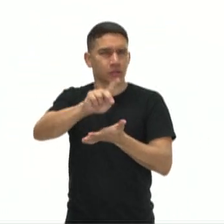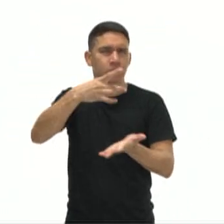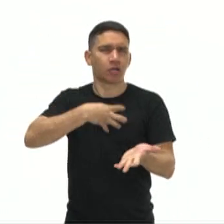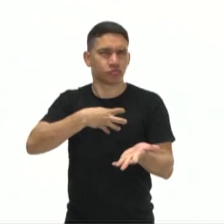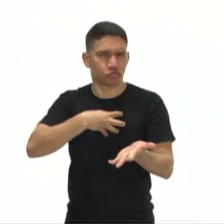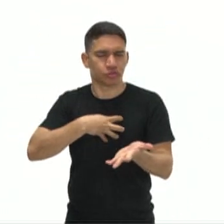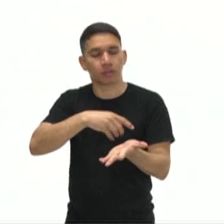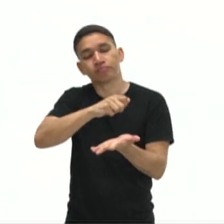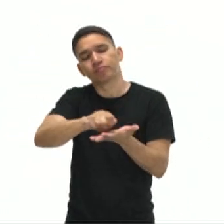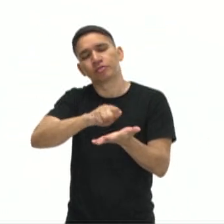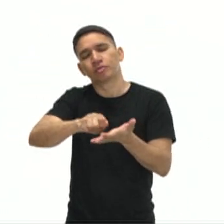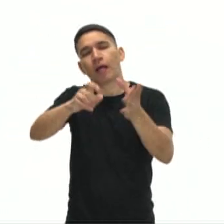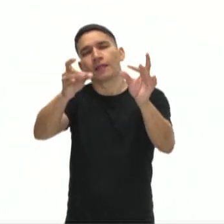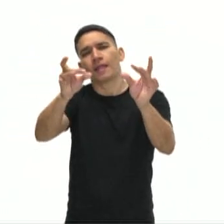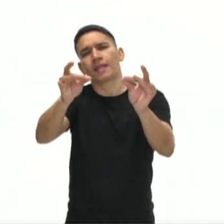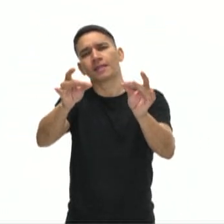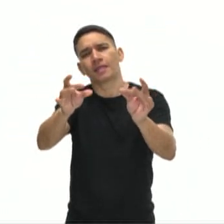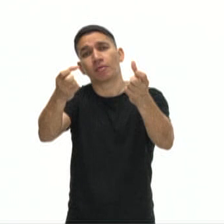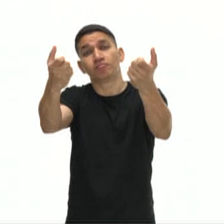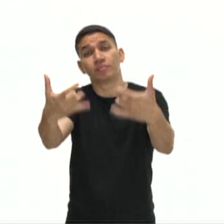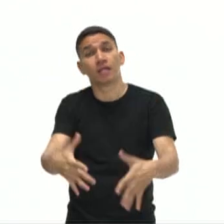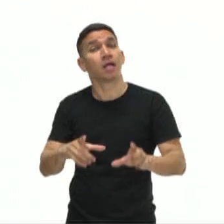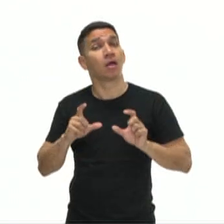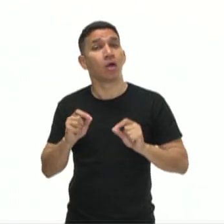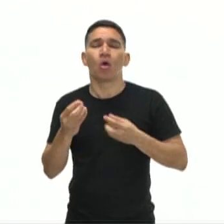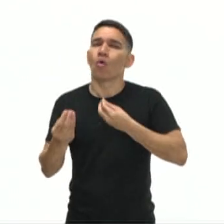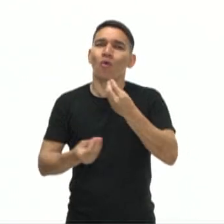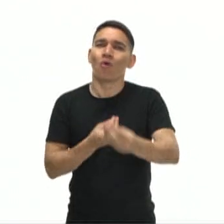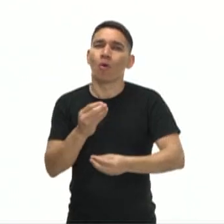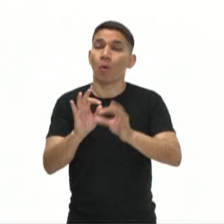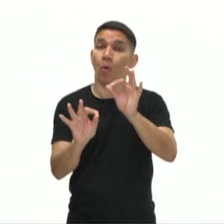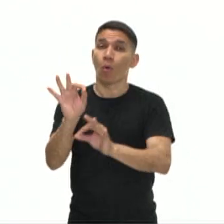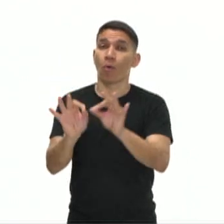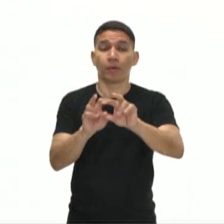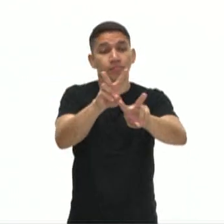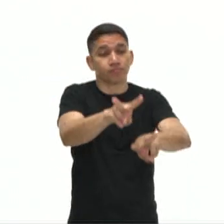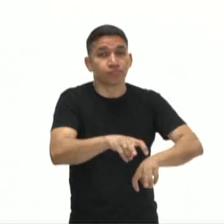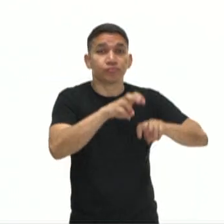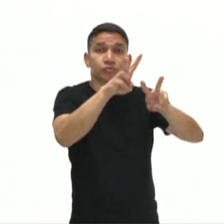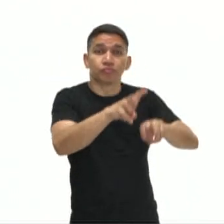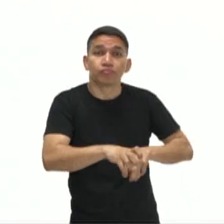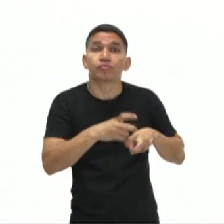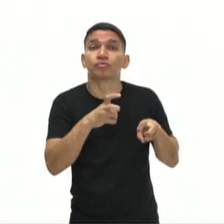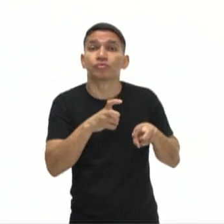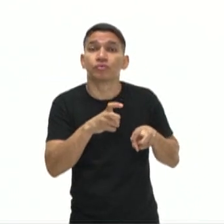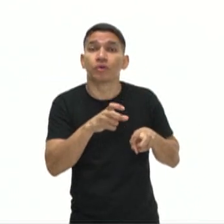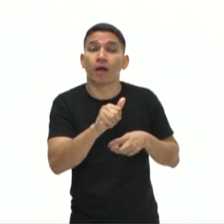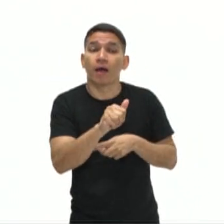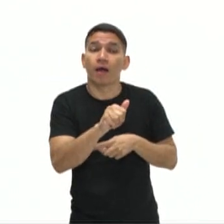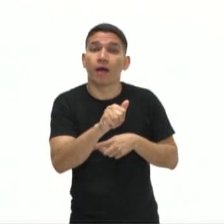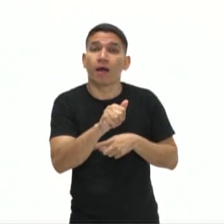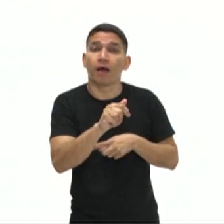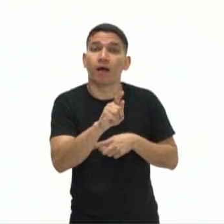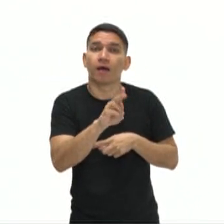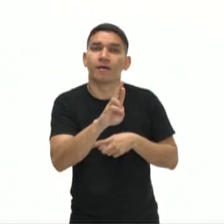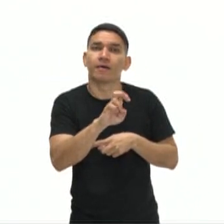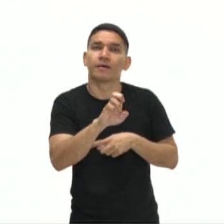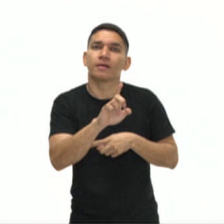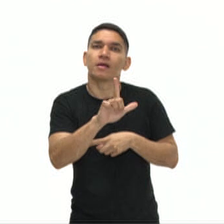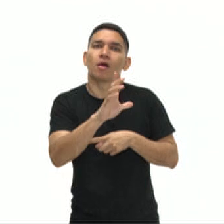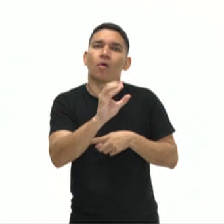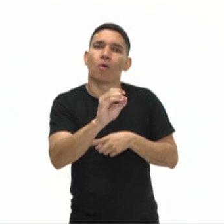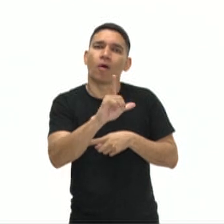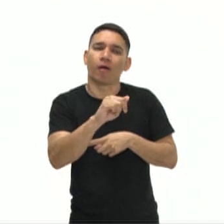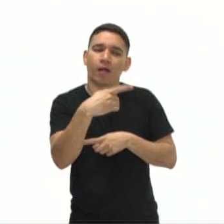de forma explicativa como é organizada a produção agrícola no país, conforme nós